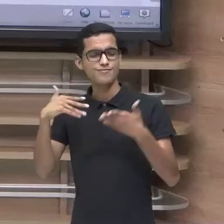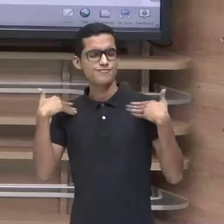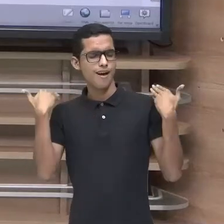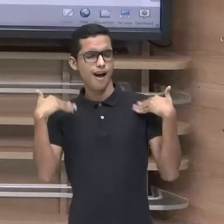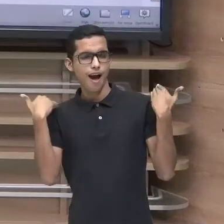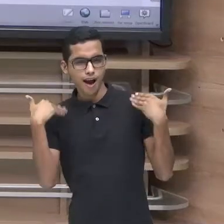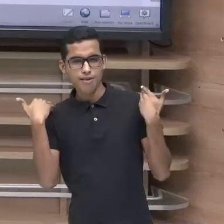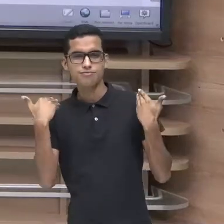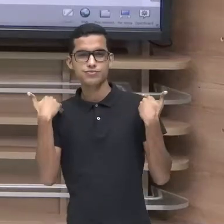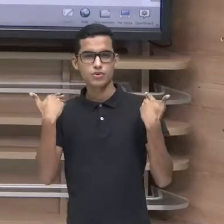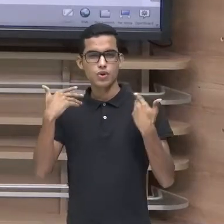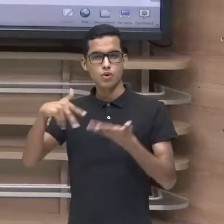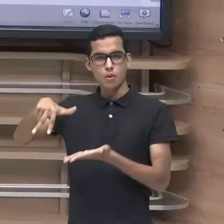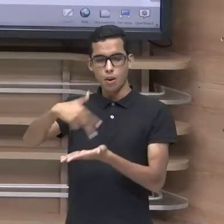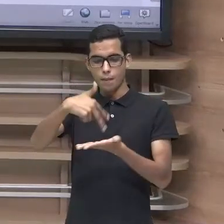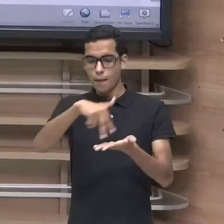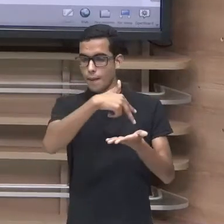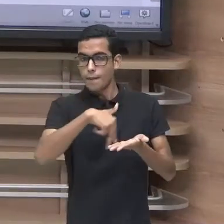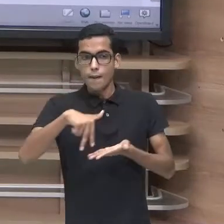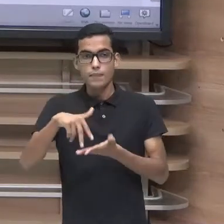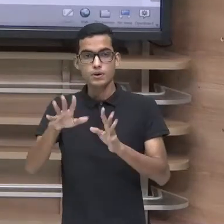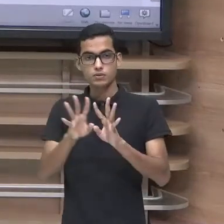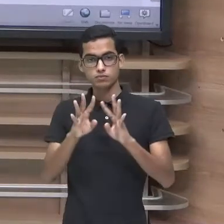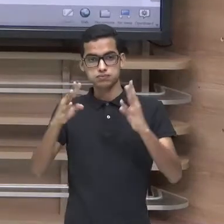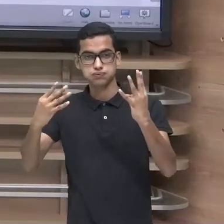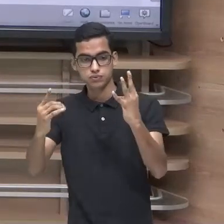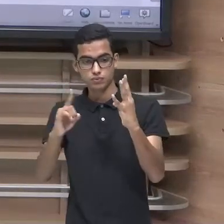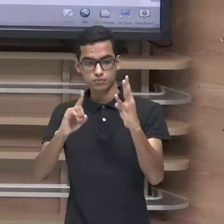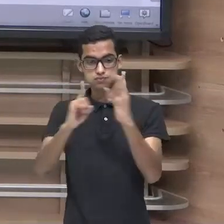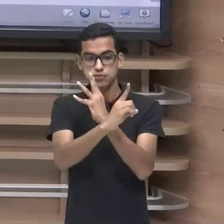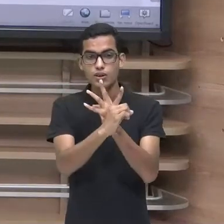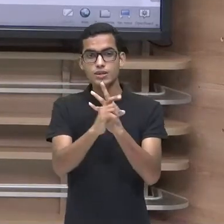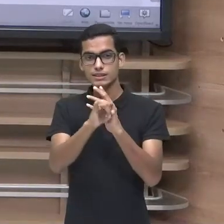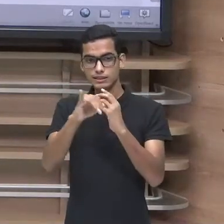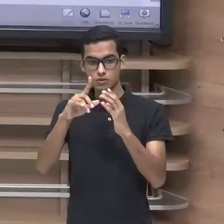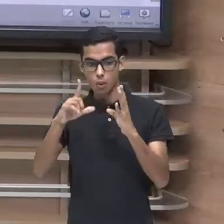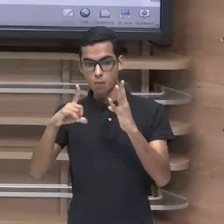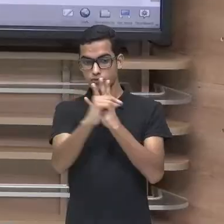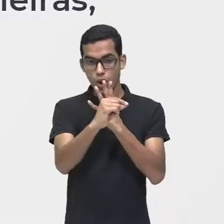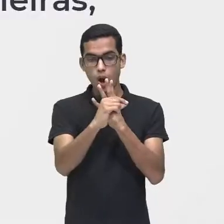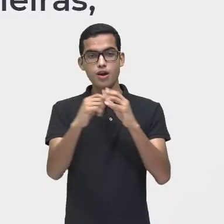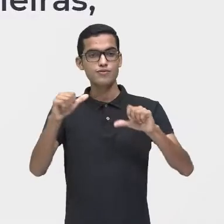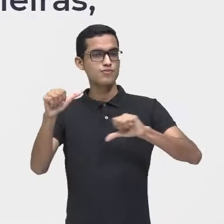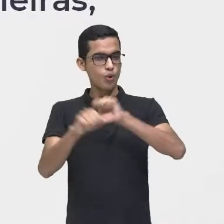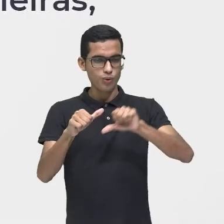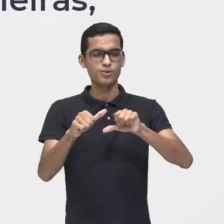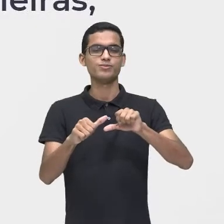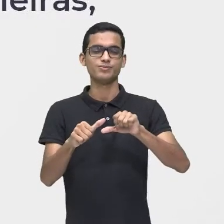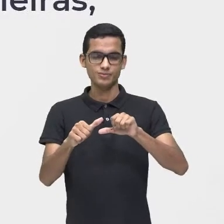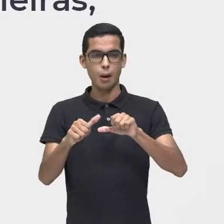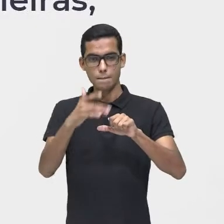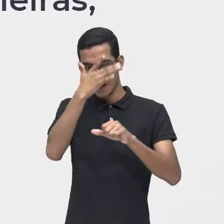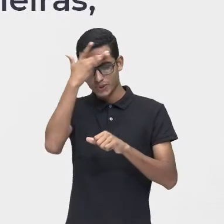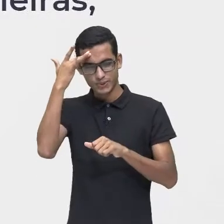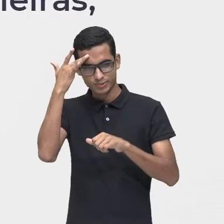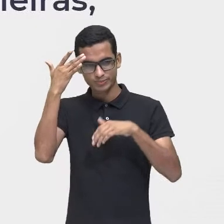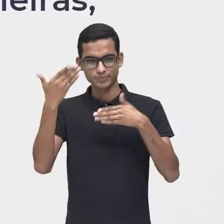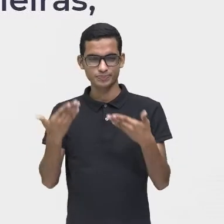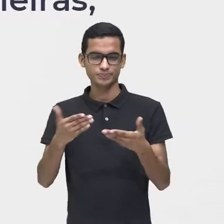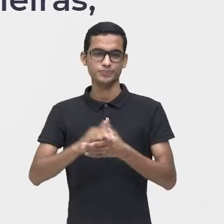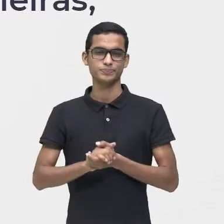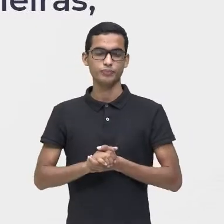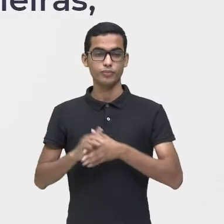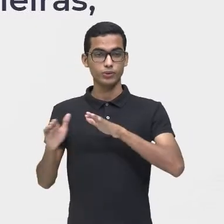no círculo, não podem deixar o peixe fugir, se o peixe fugiu, troca, aí vai outro. Cuarupi. Danças indígenas